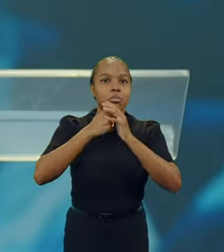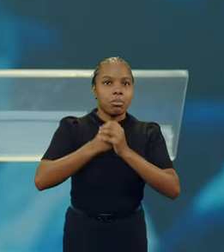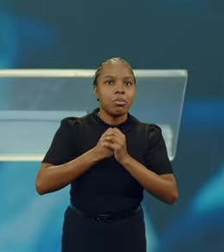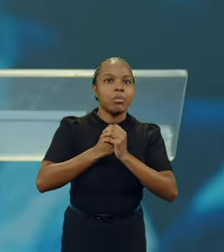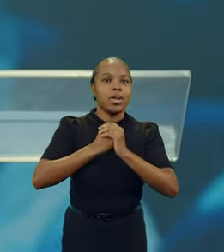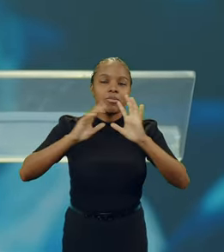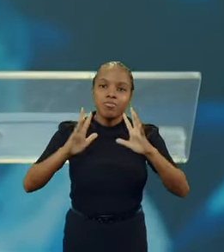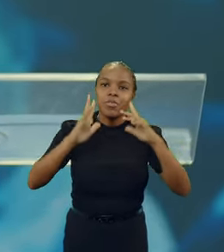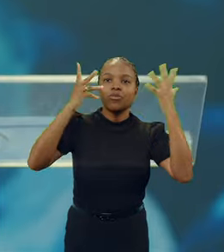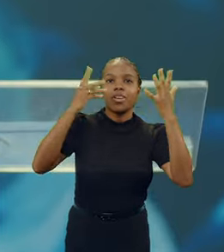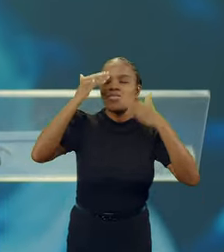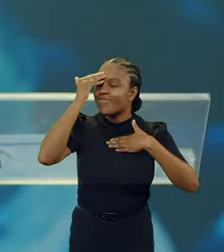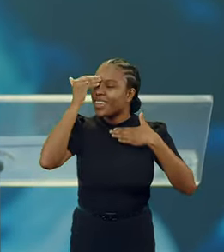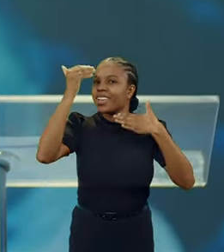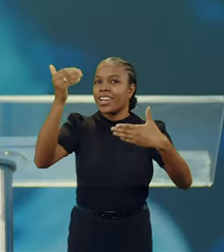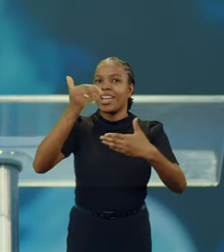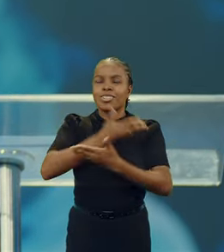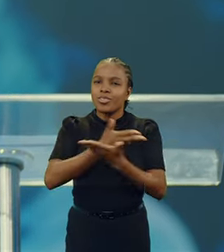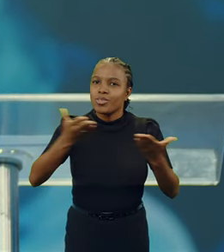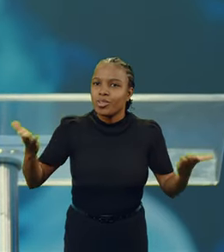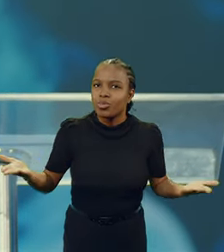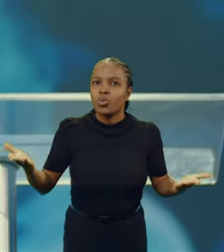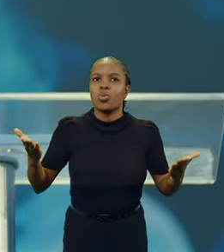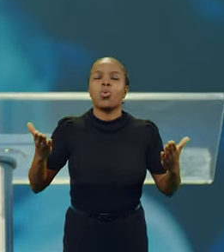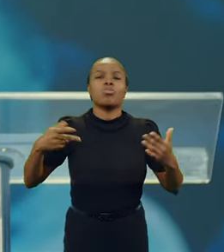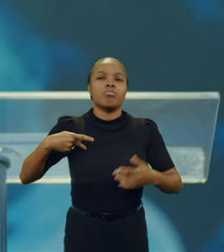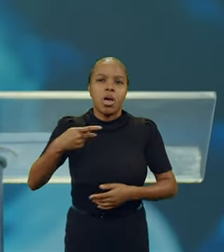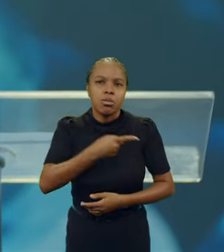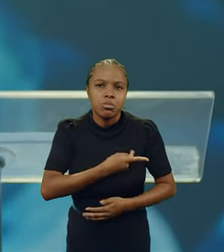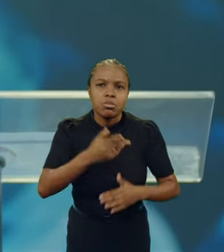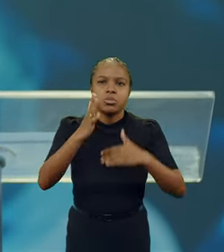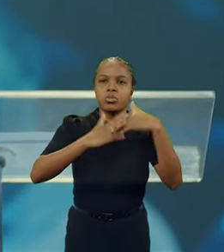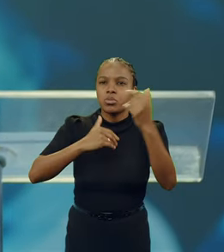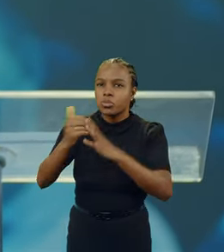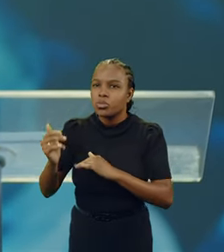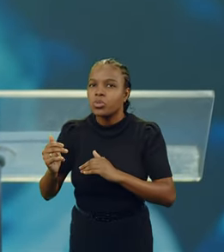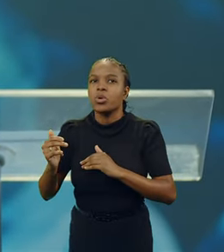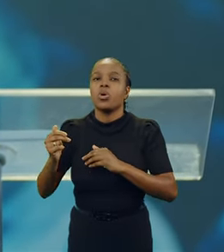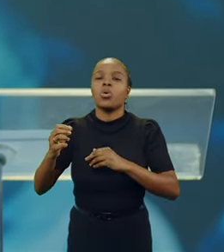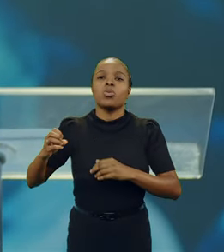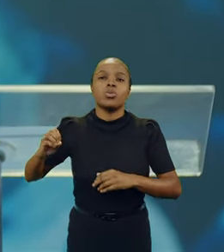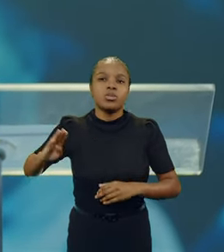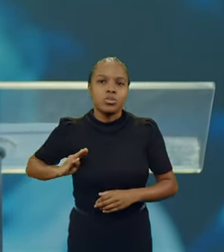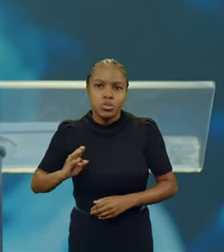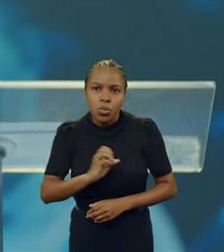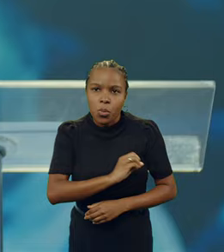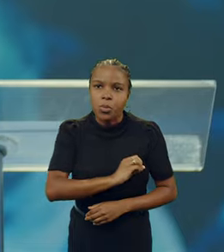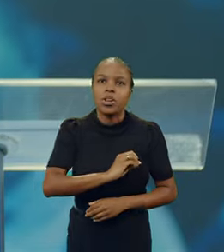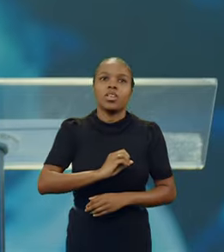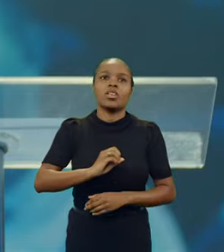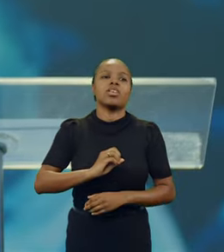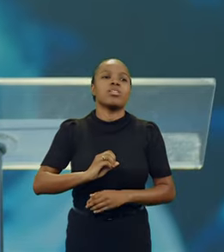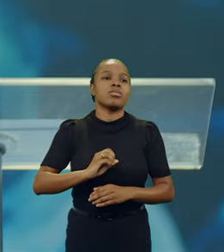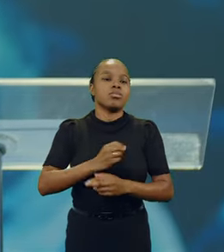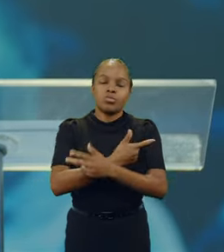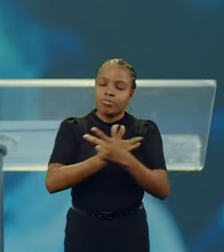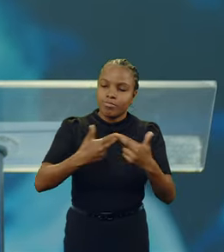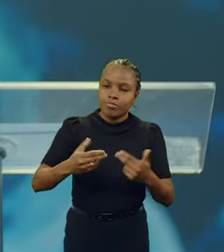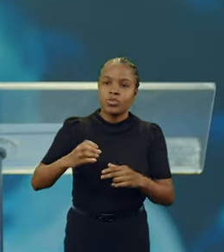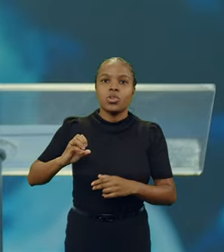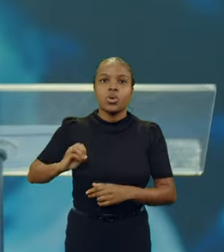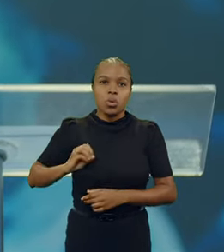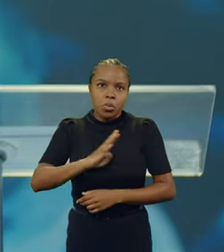Senhor. Agradeço a todos os irmãos obreiros, presbíteros, pastores, cooperadores, irmãos que são membros da igreja. Deus